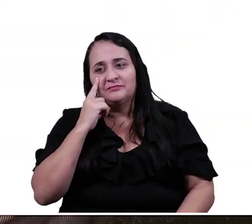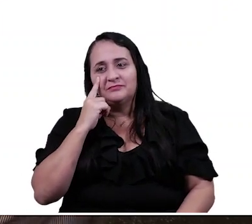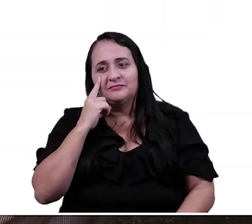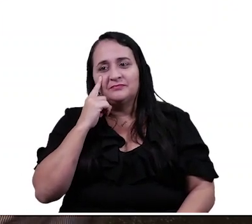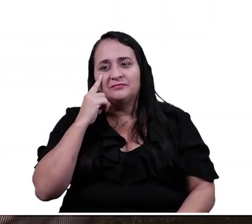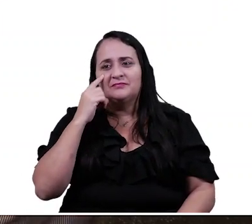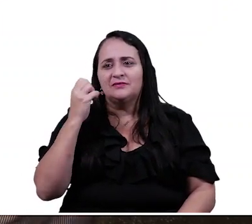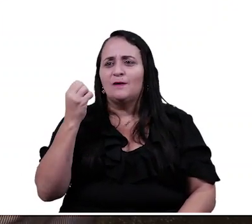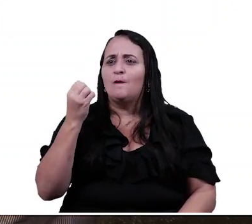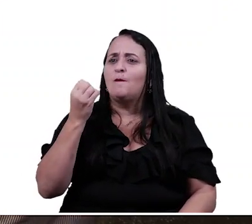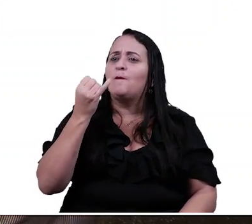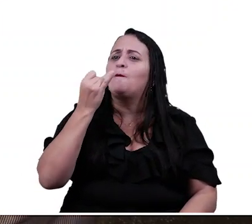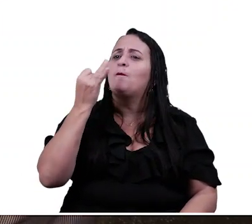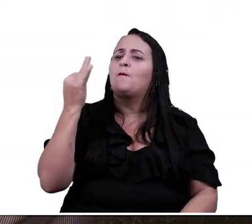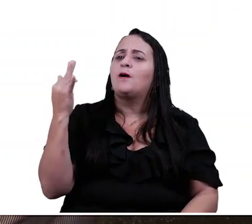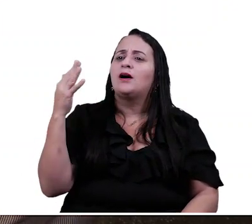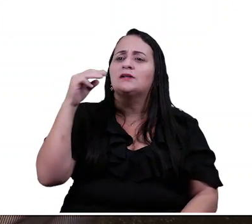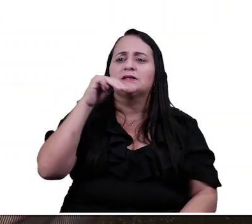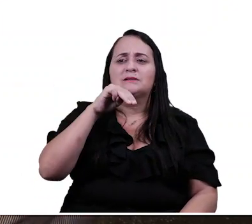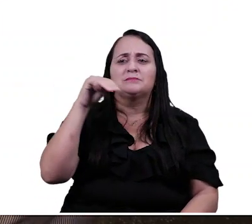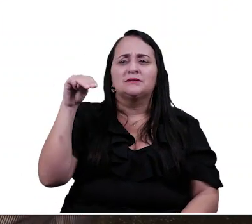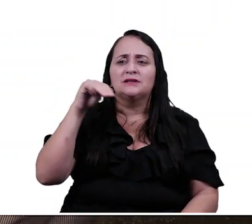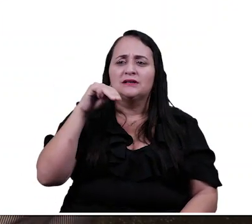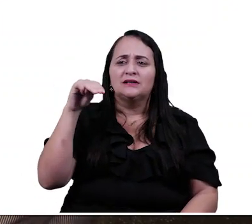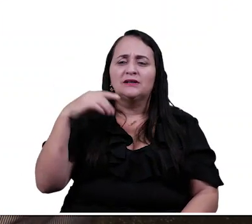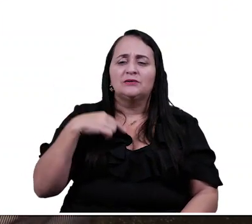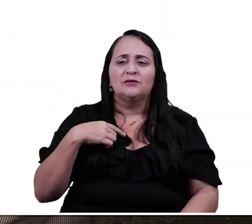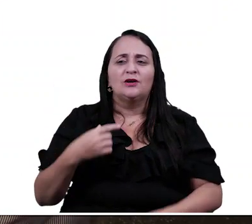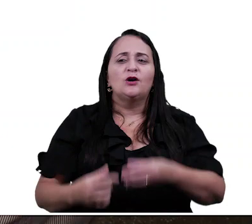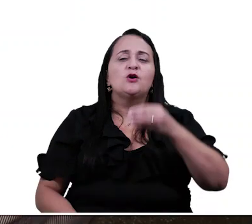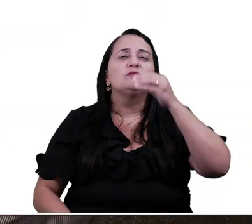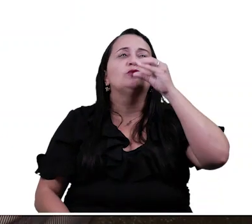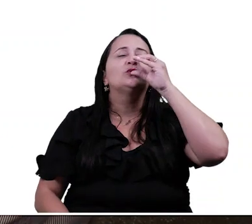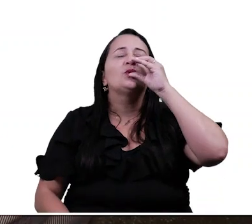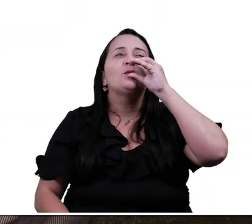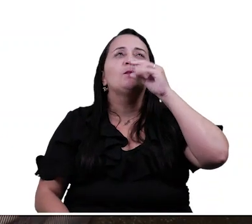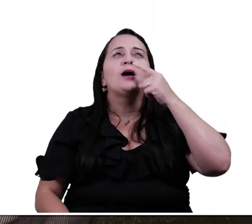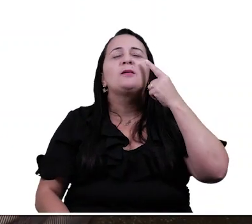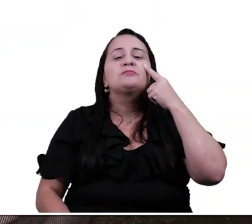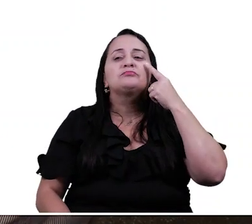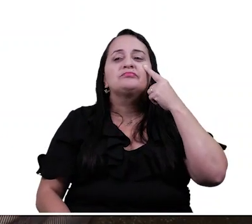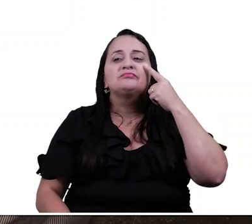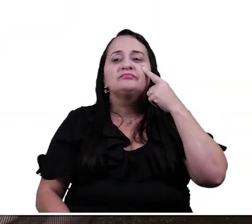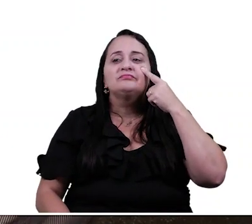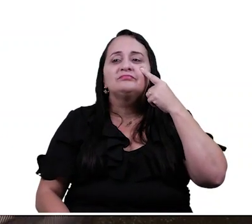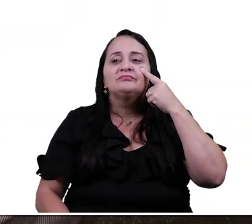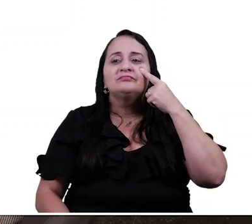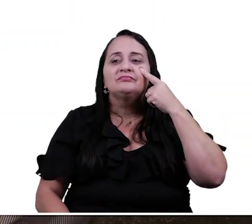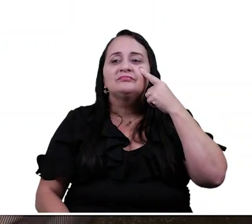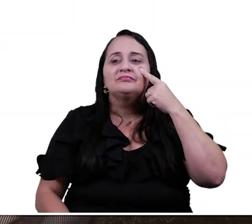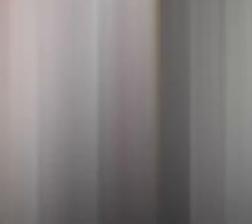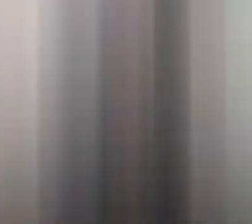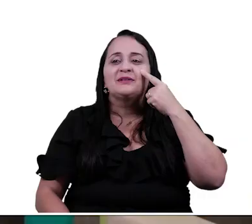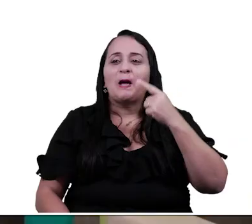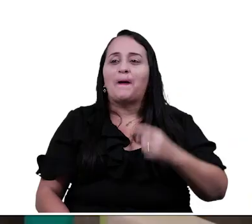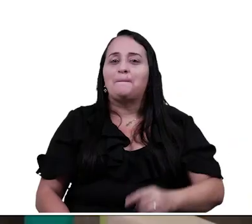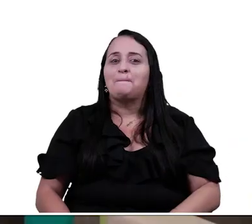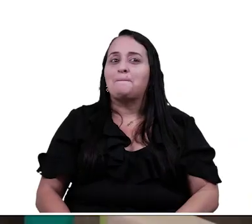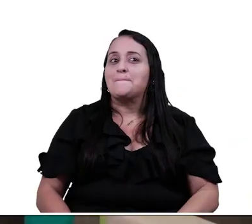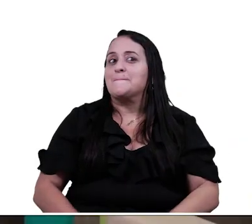Então, quantos mililitros de café com leite eu vou tomar?